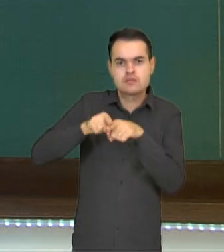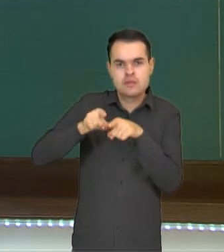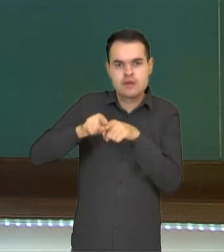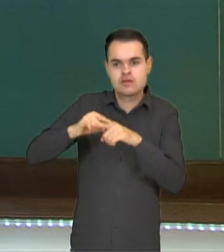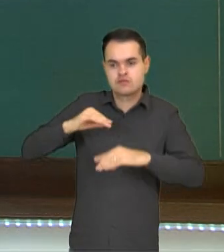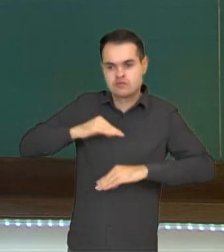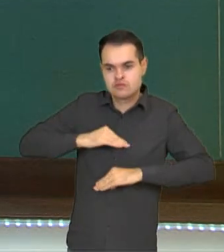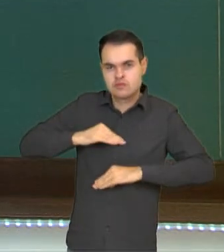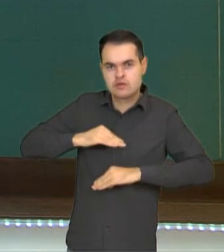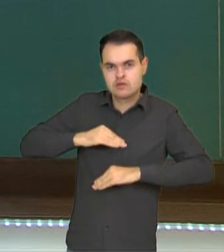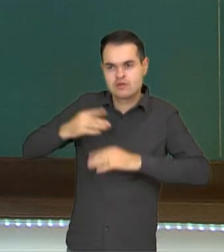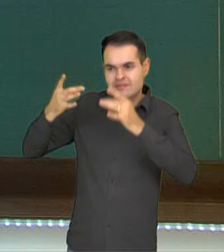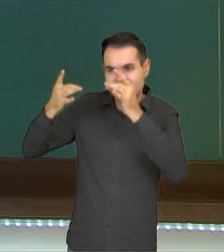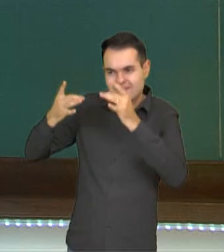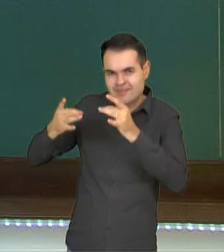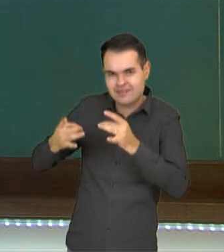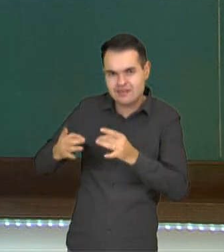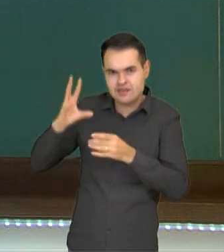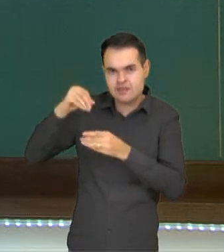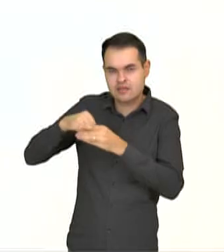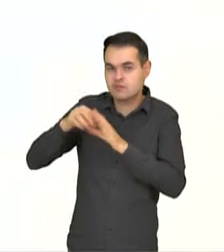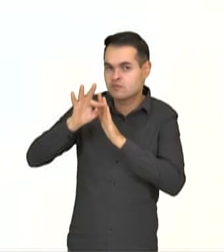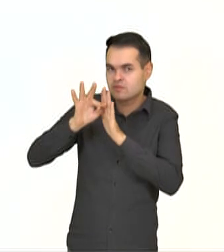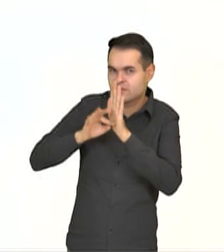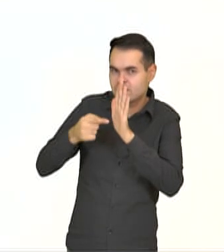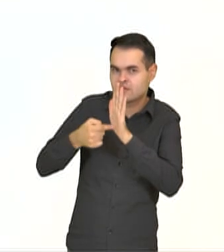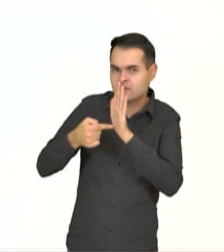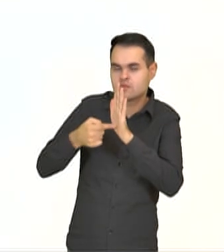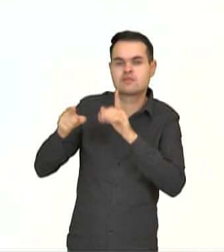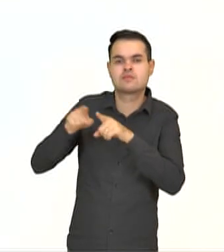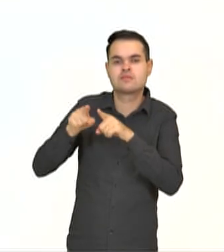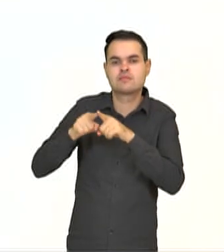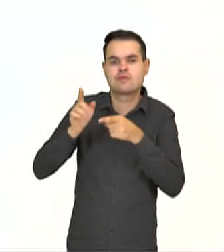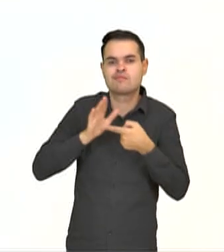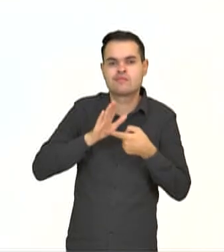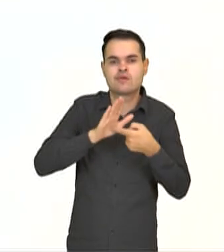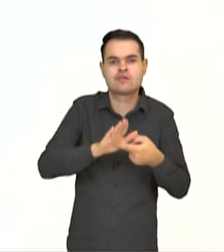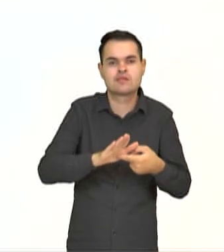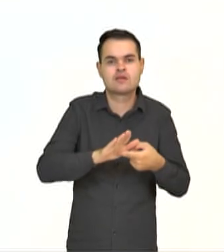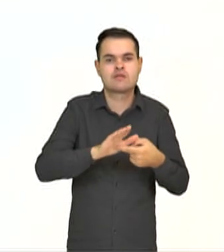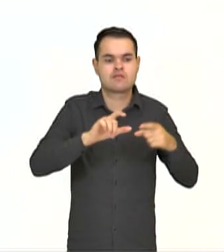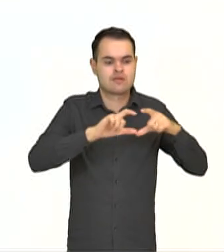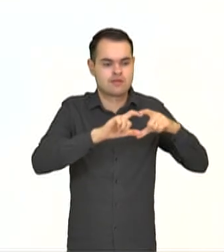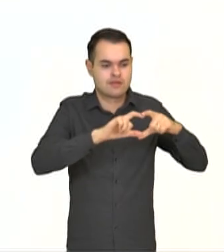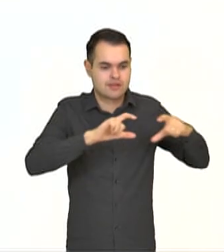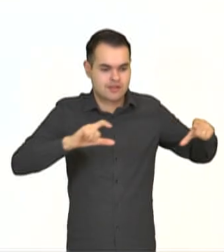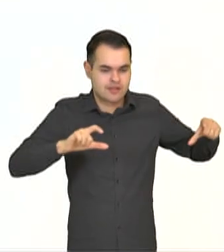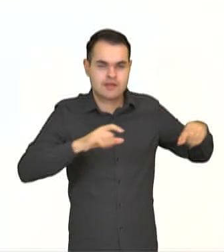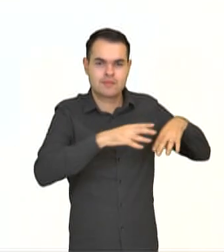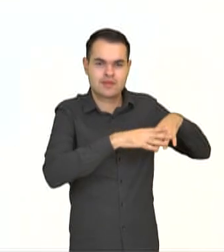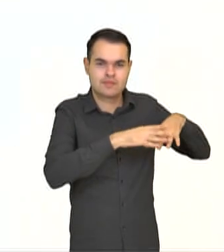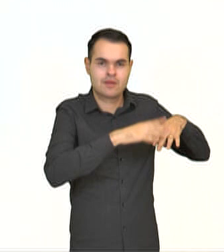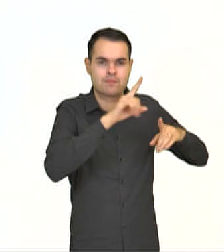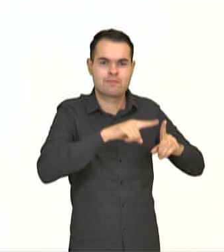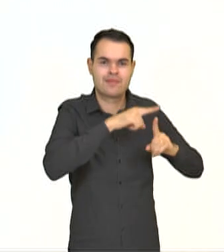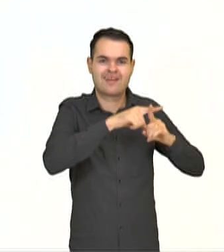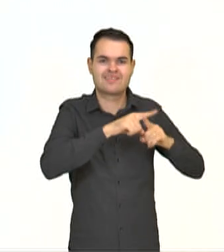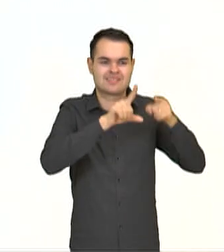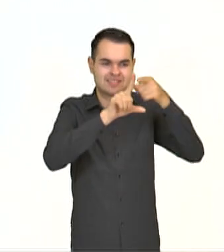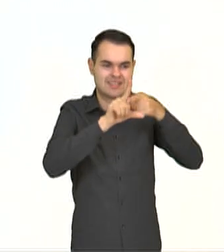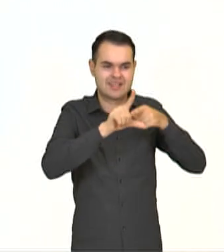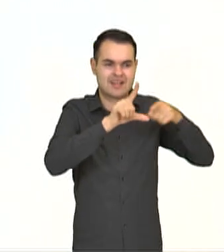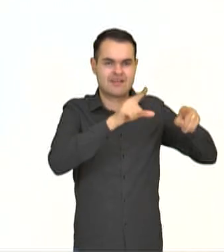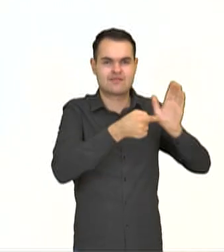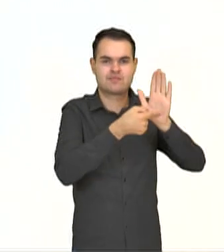situações descritas em um texto e representando aí da forma algébrica e também graficamente,